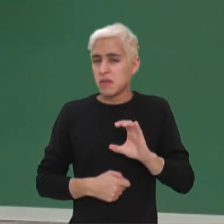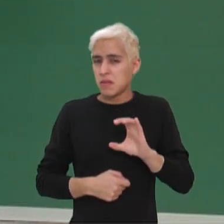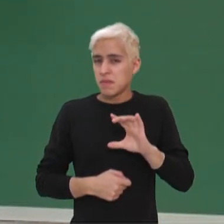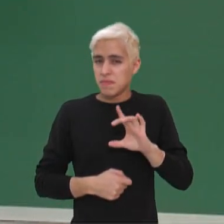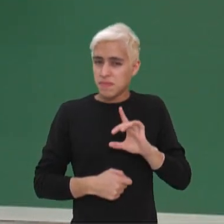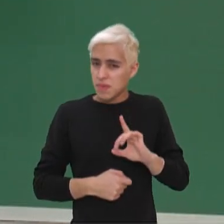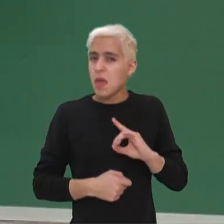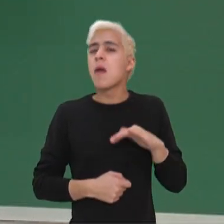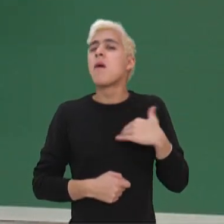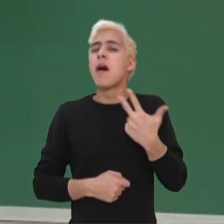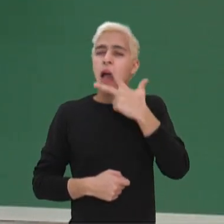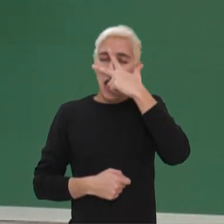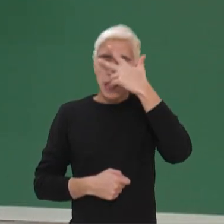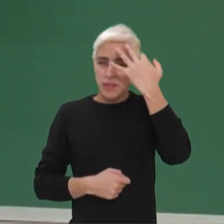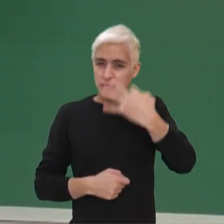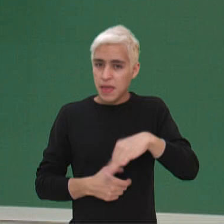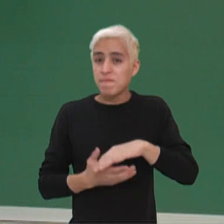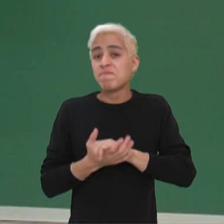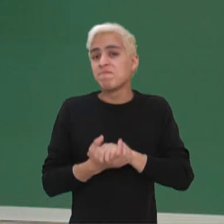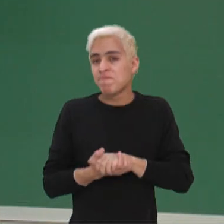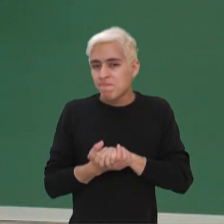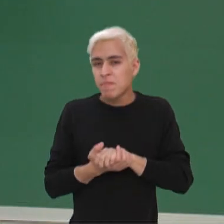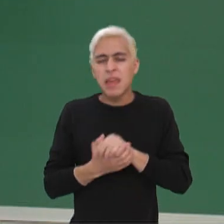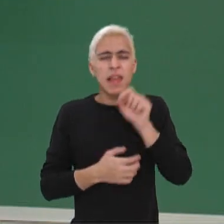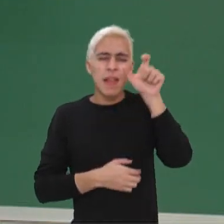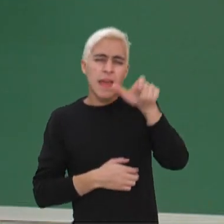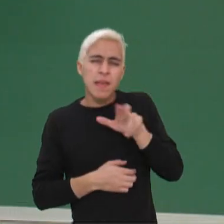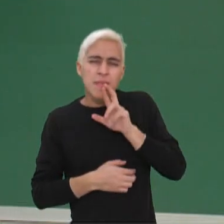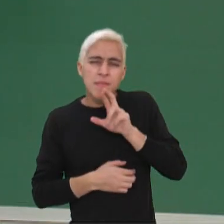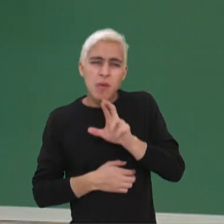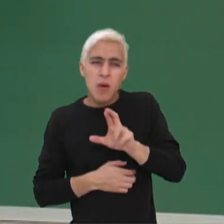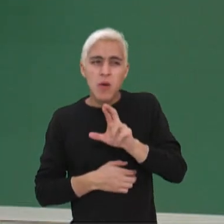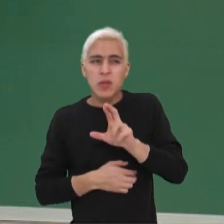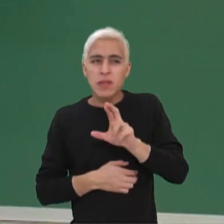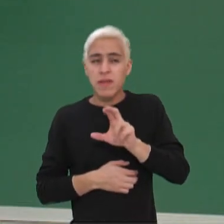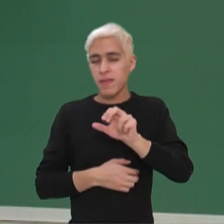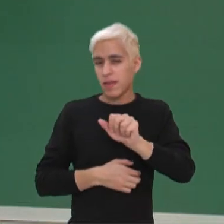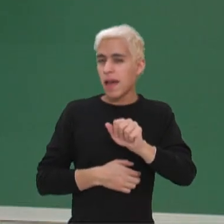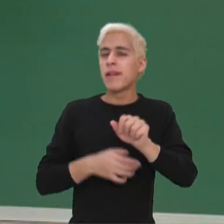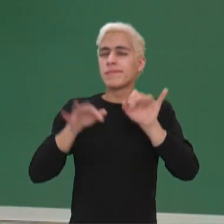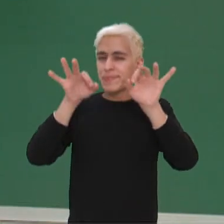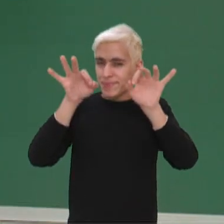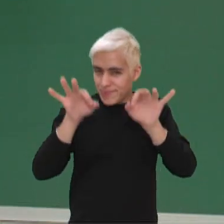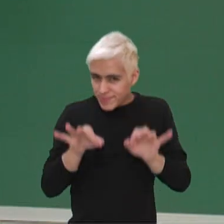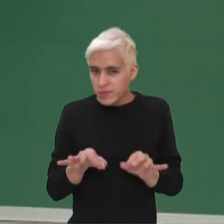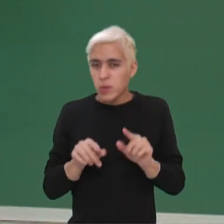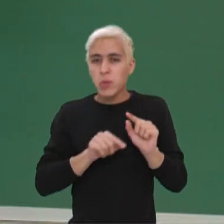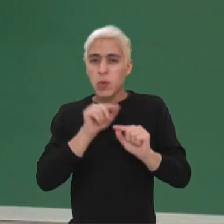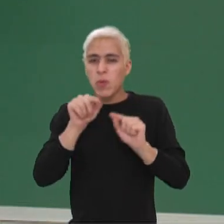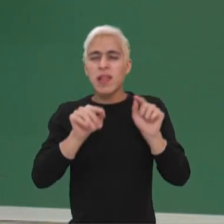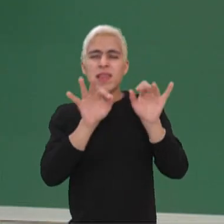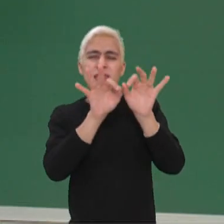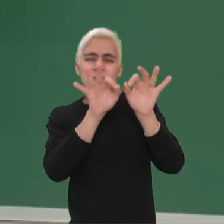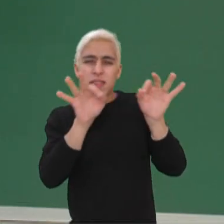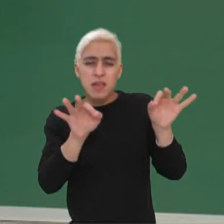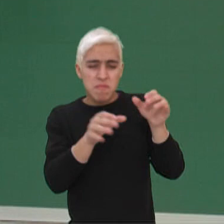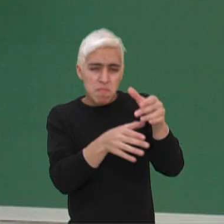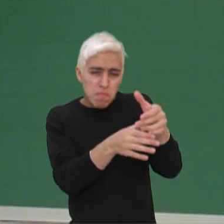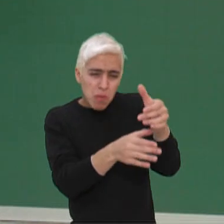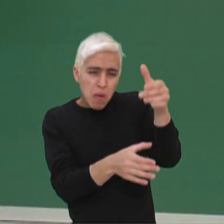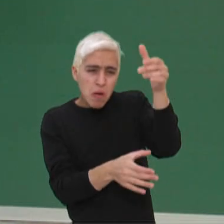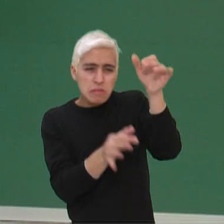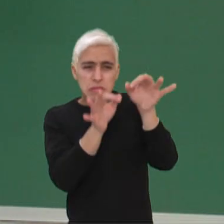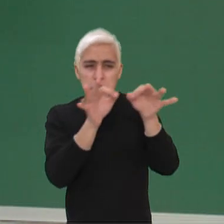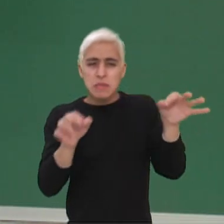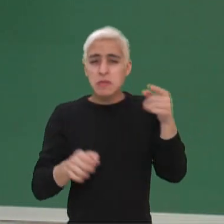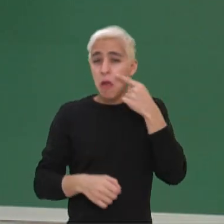neoclássico ou coríntio? Quem respondeu dórico acertou. É o simples, é o básico. Vamos